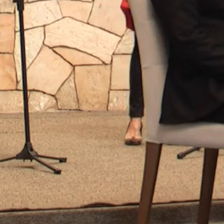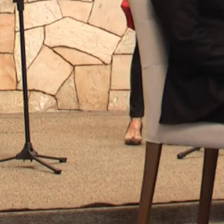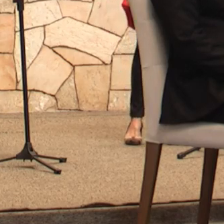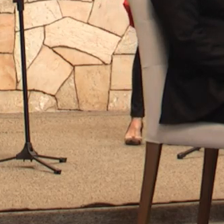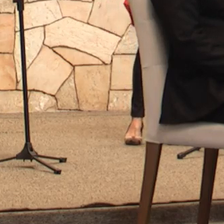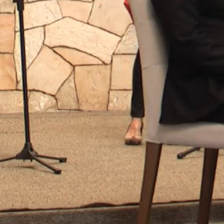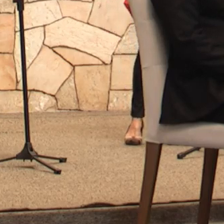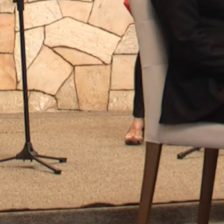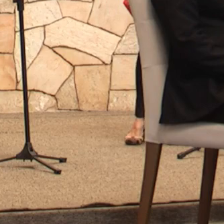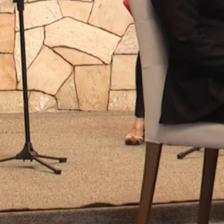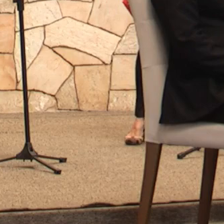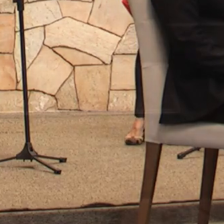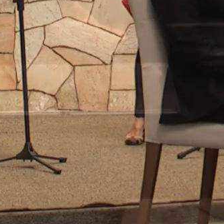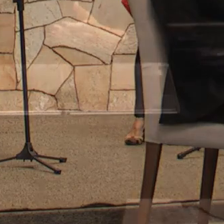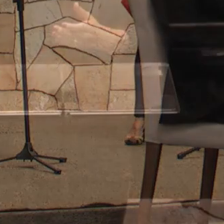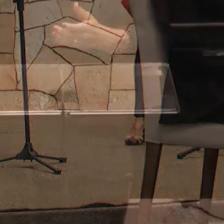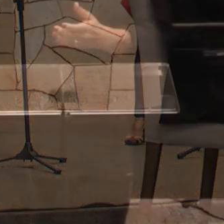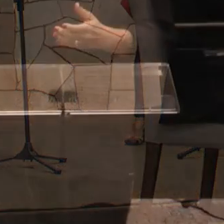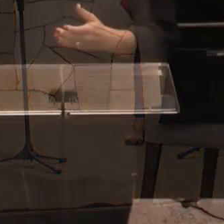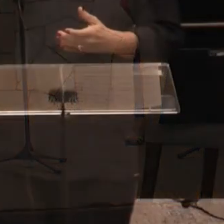conduz.